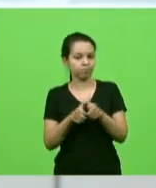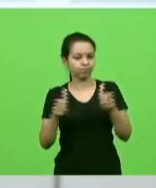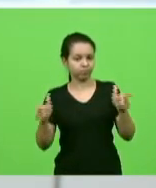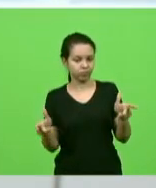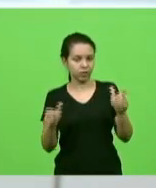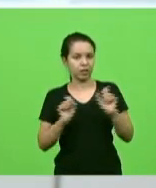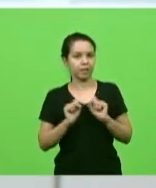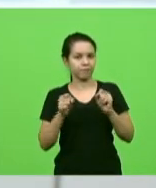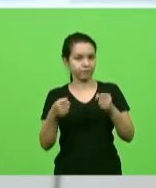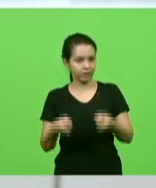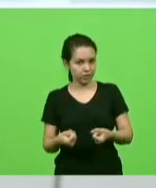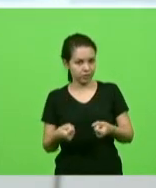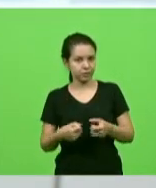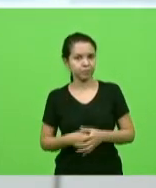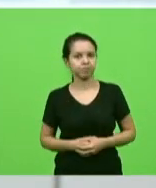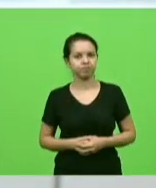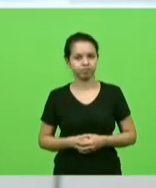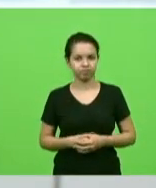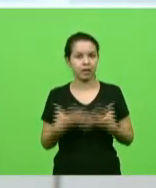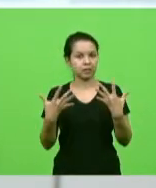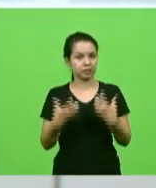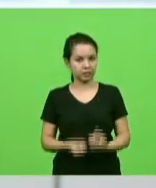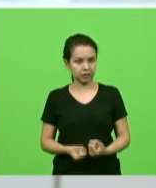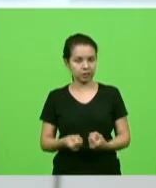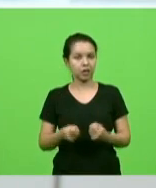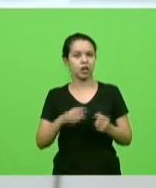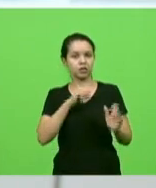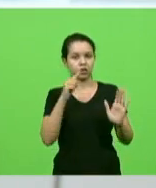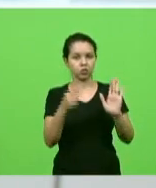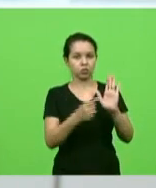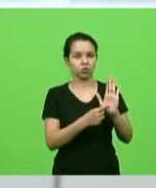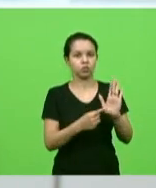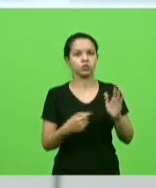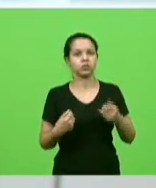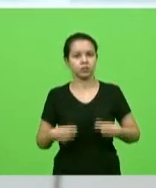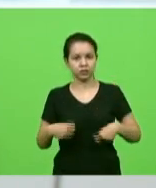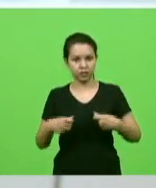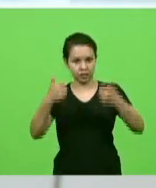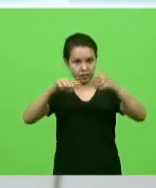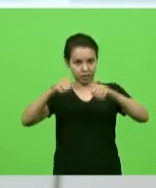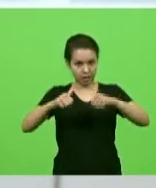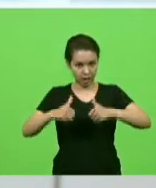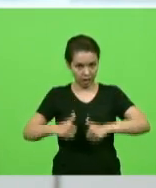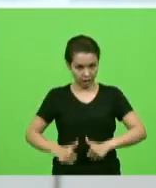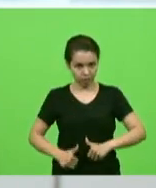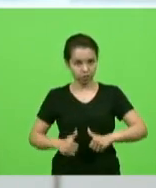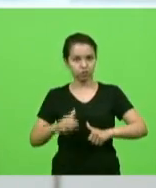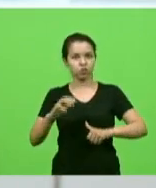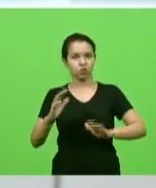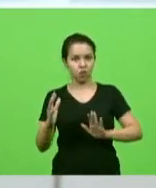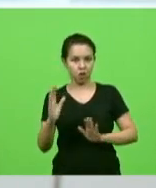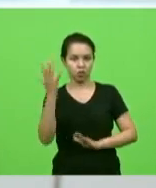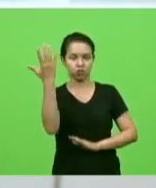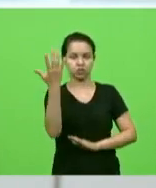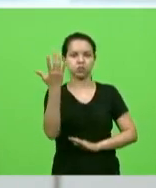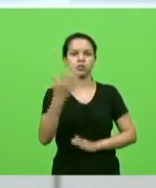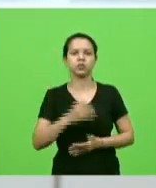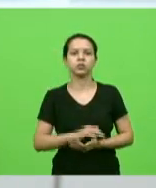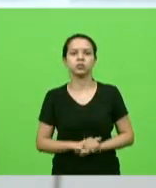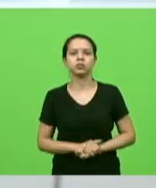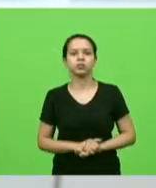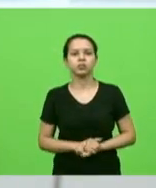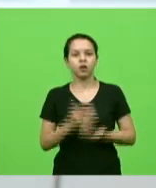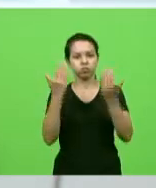do recebimento da denúncia passa-se à análise do caso concreto apresentando-se sob a ótica do